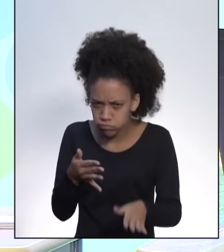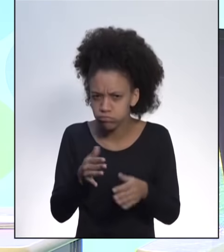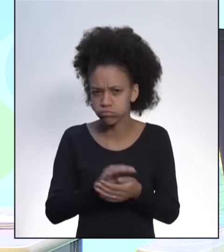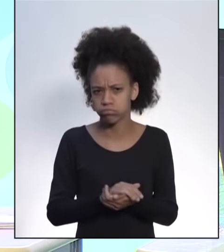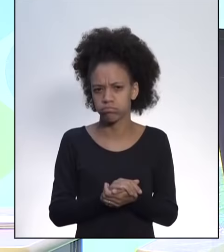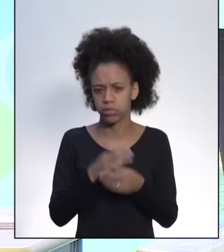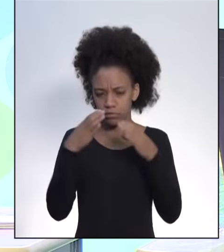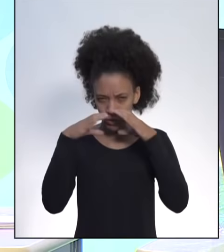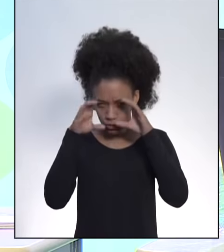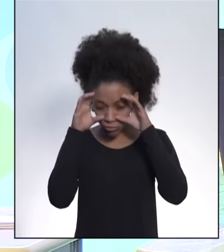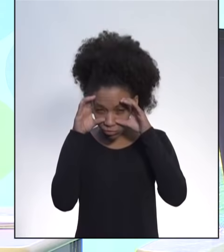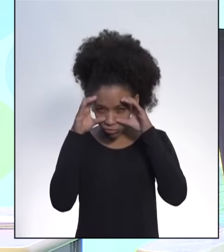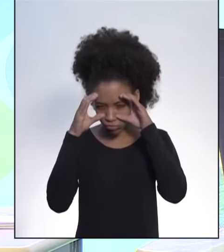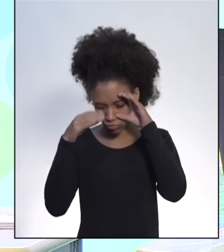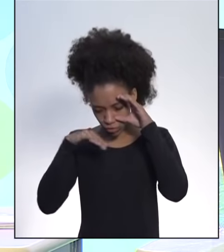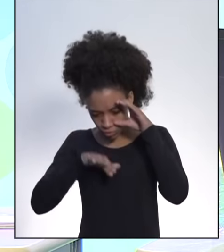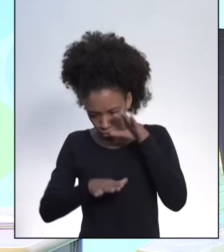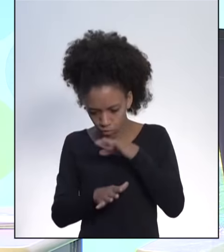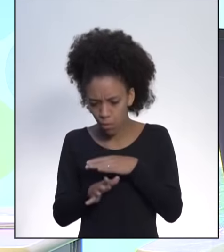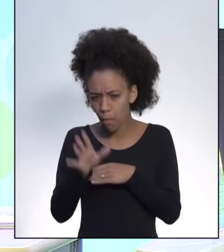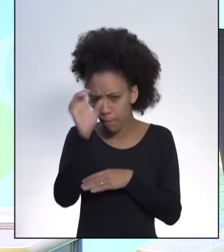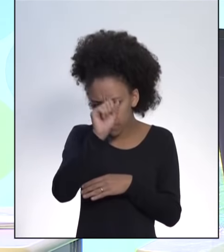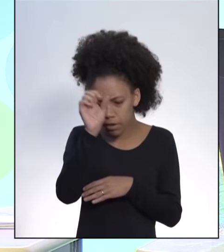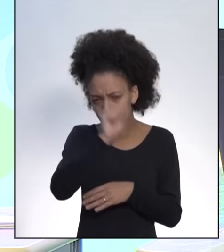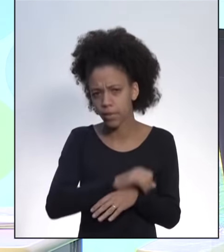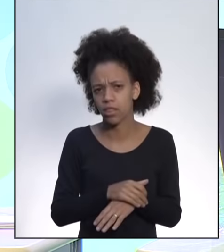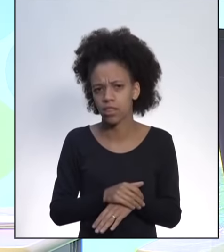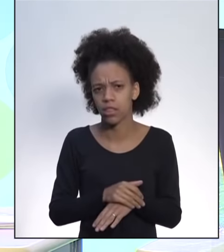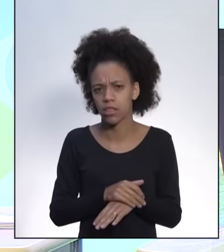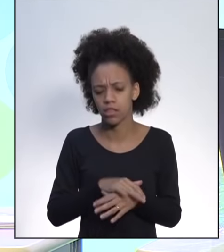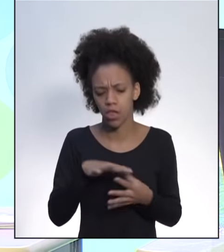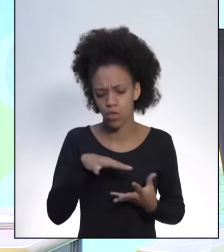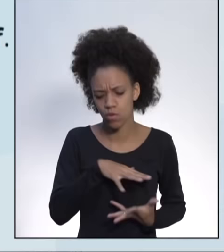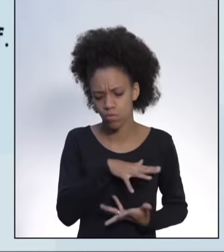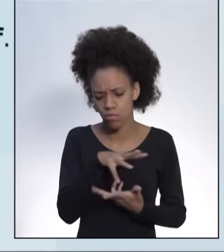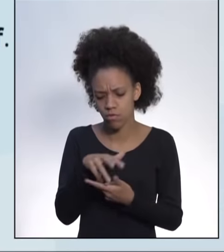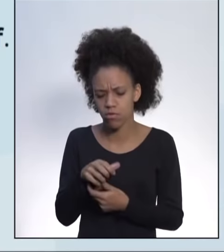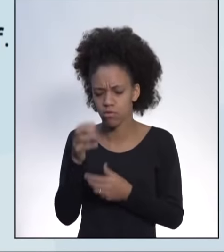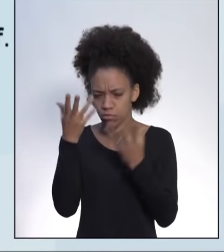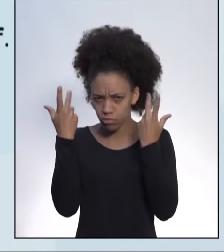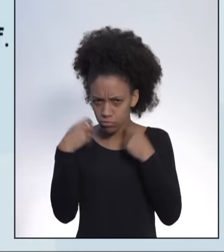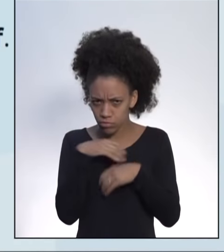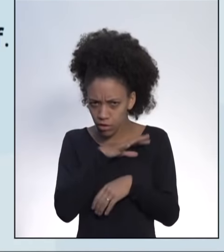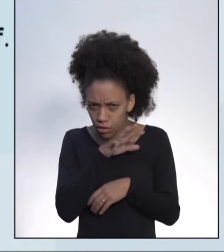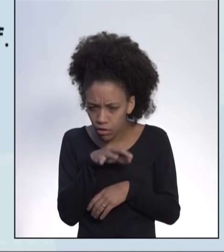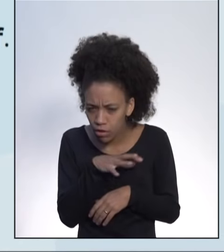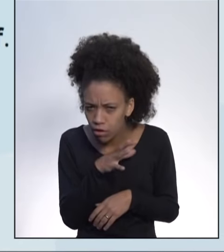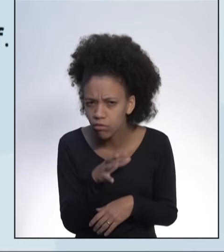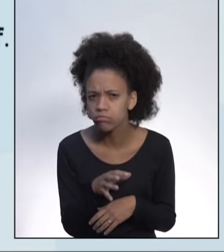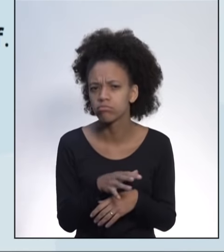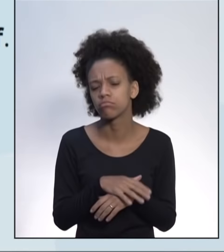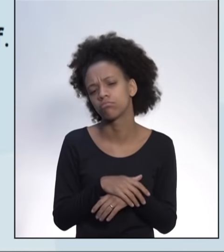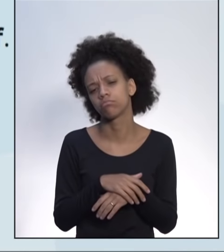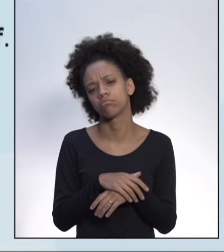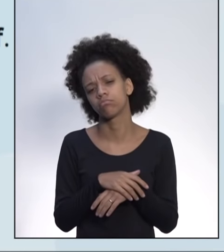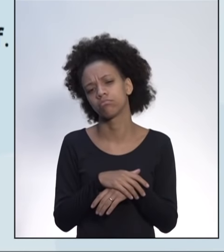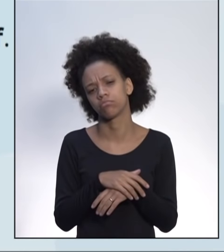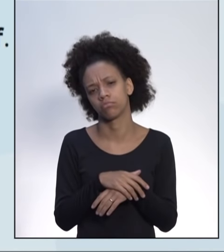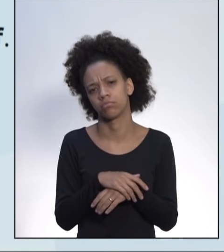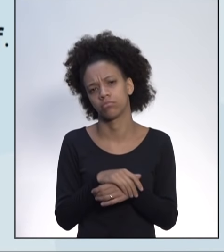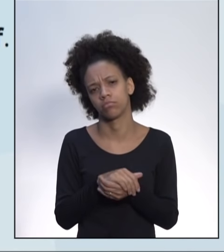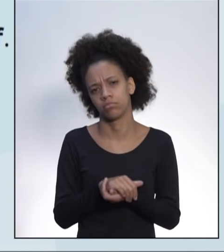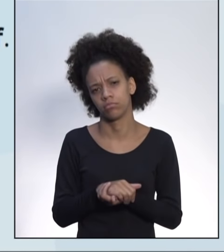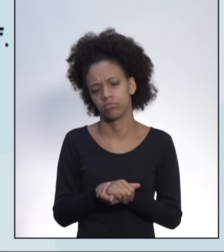northglenn para aprender sobre os planetas os animais reto livro onde